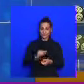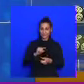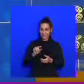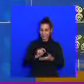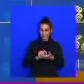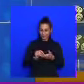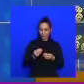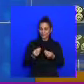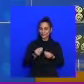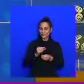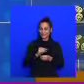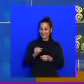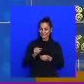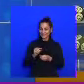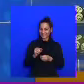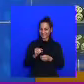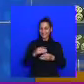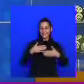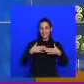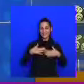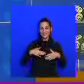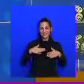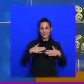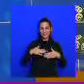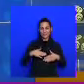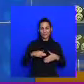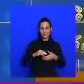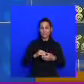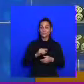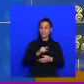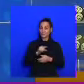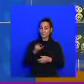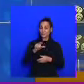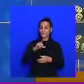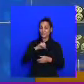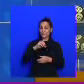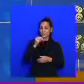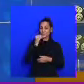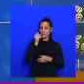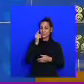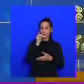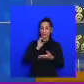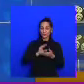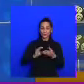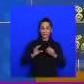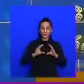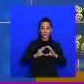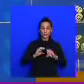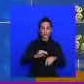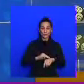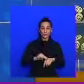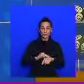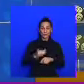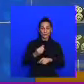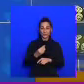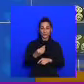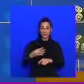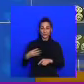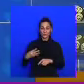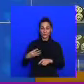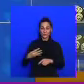E aí, tá marcando? Como é que você tá indo, hein? Calma. Você ainda tem chances. Bola marrom, número 14.